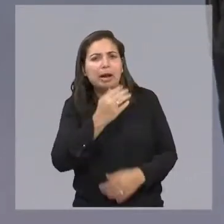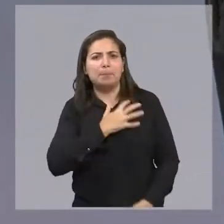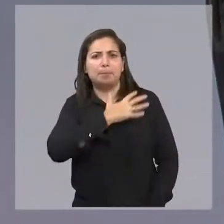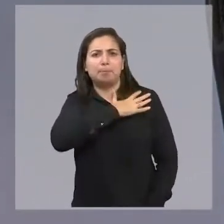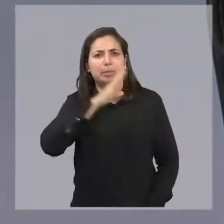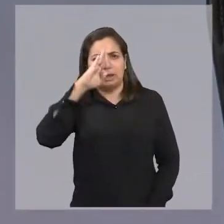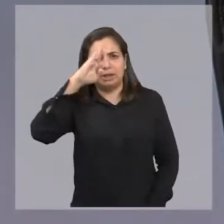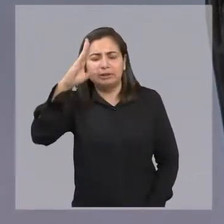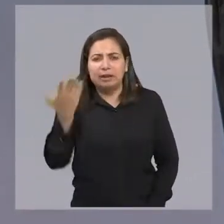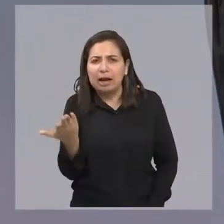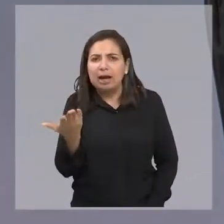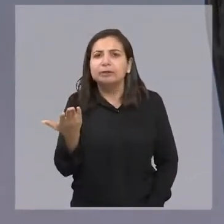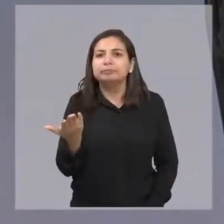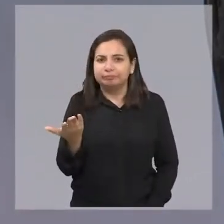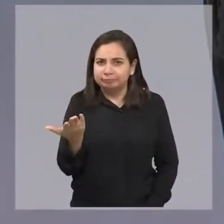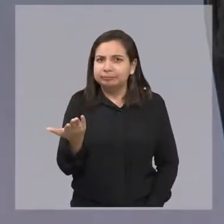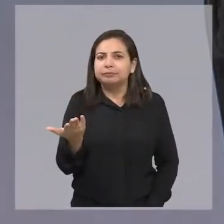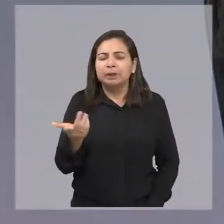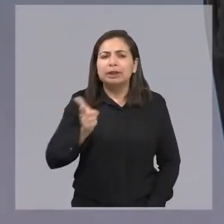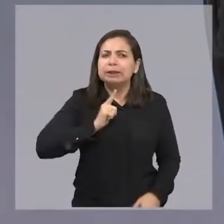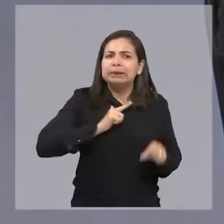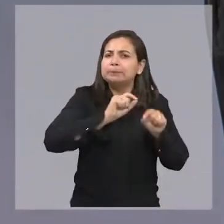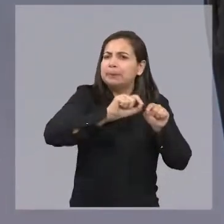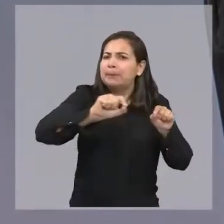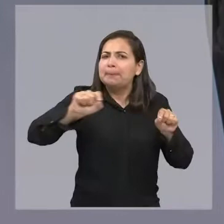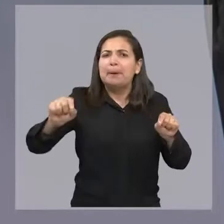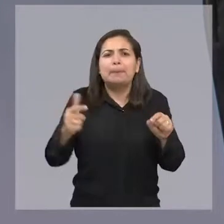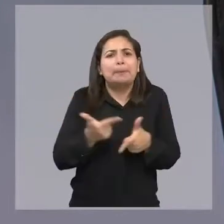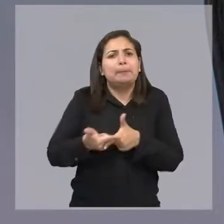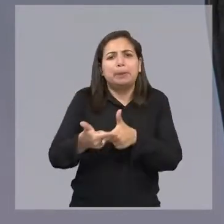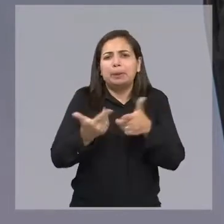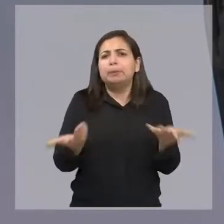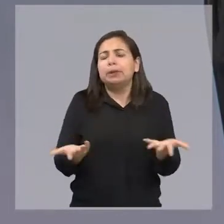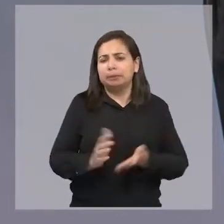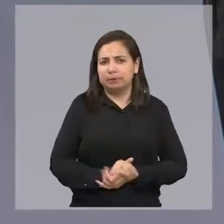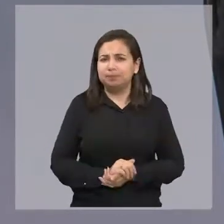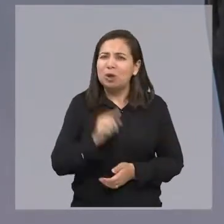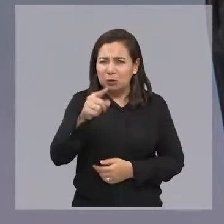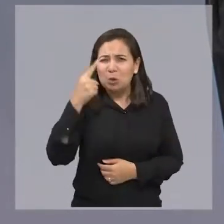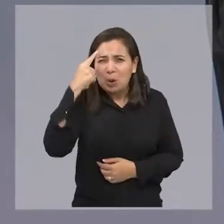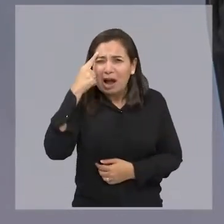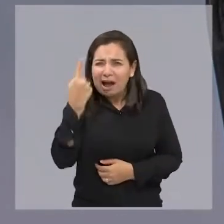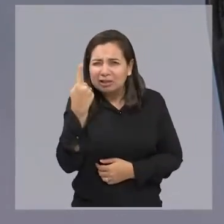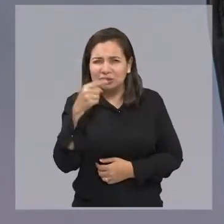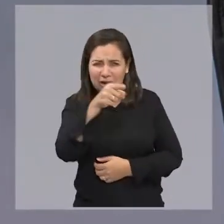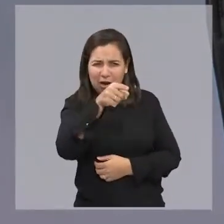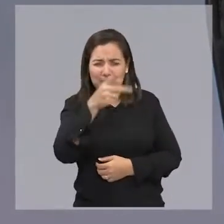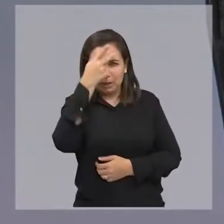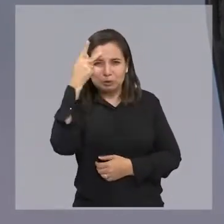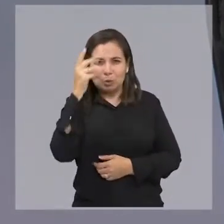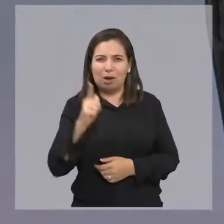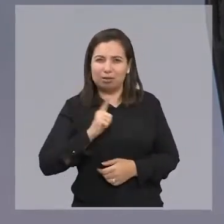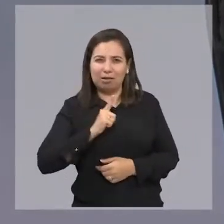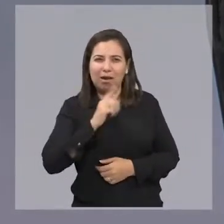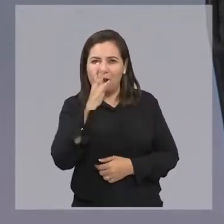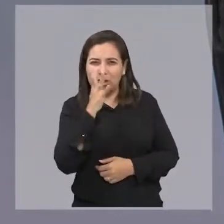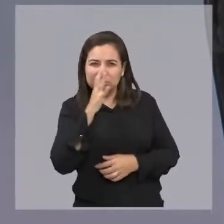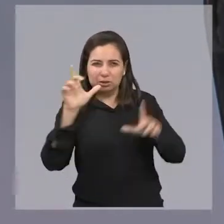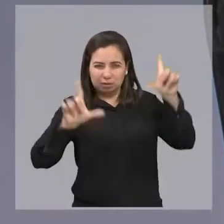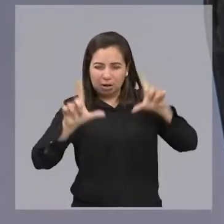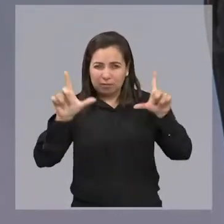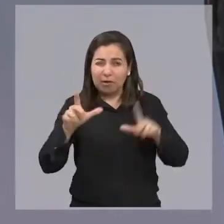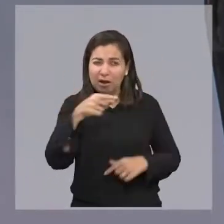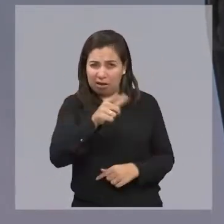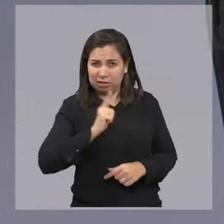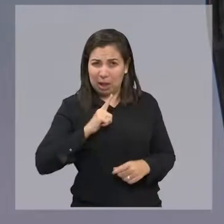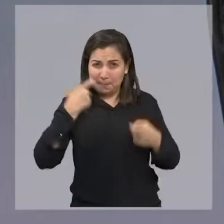amigo. Isso você acha que o nosso ouvinte está preocupado em arrumar o emprego dele e cuidar da escola do filho dele? Ou está